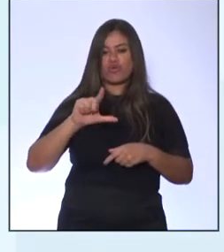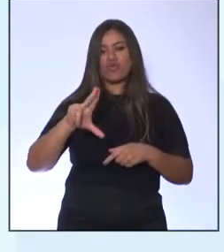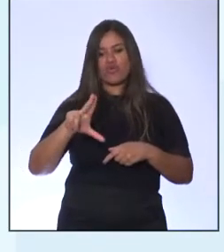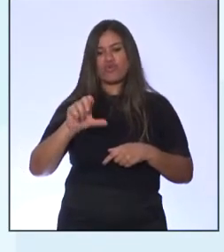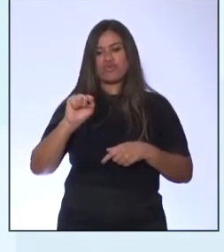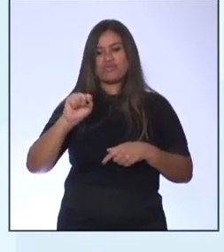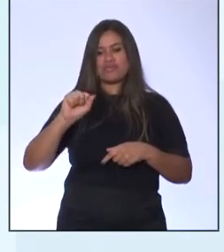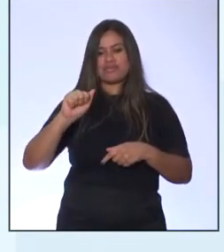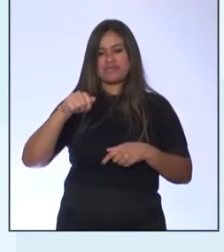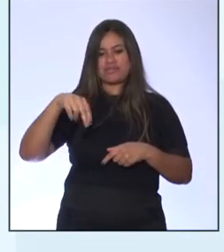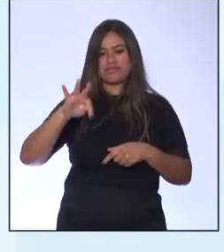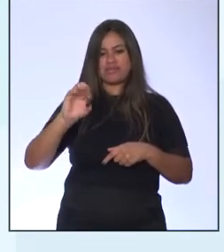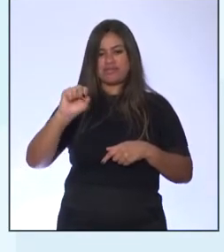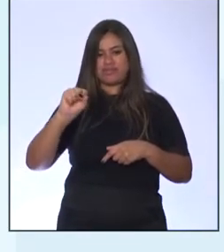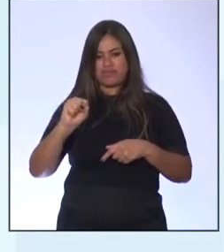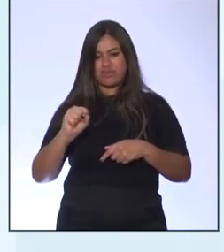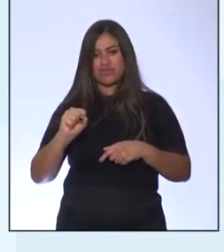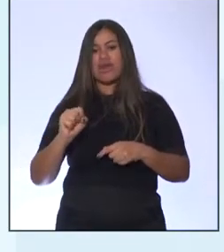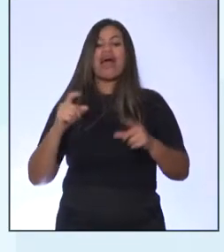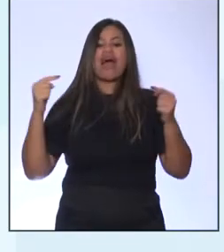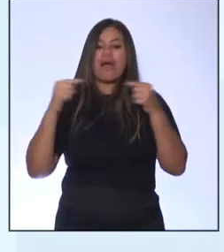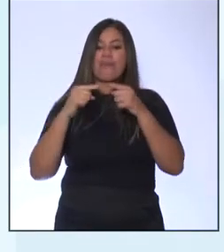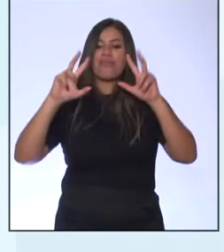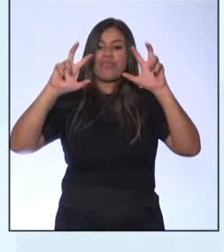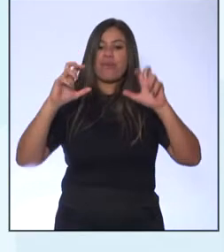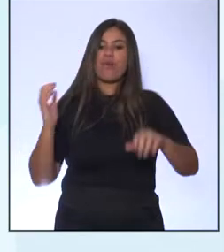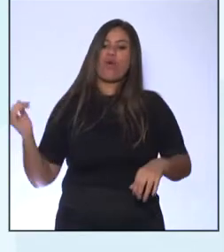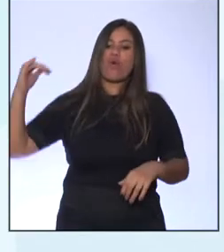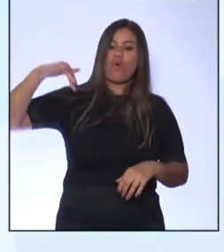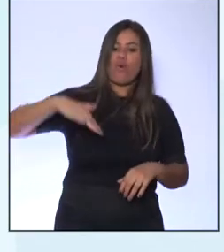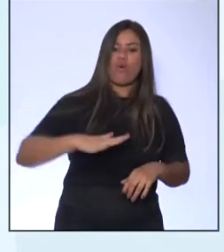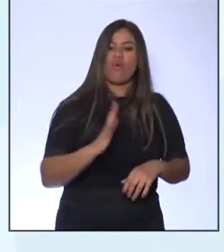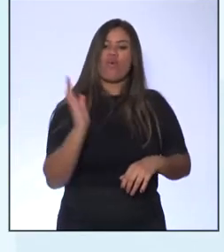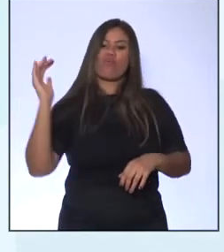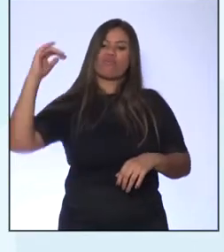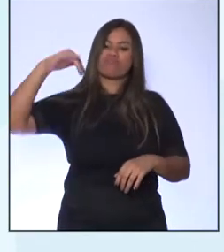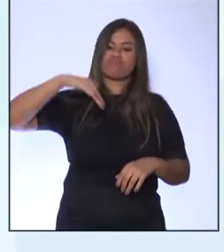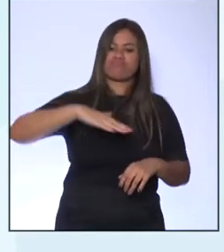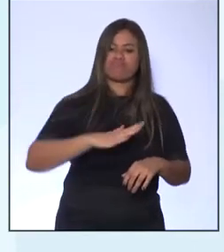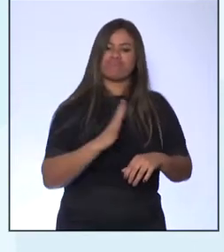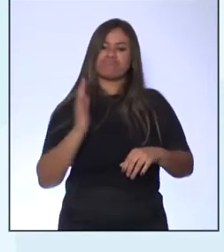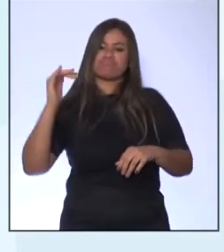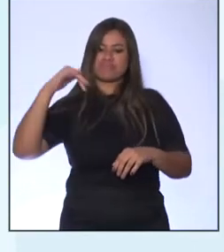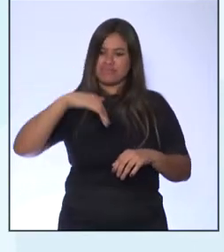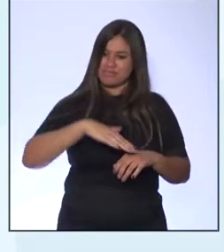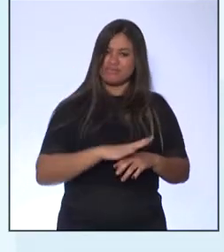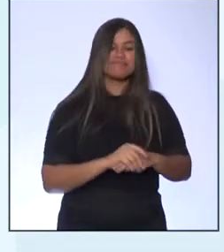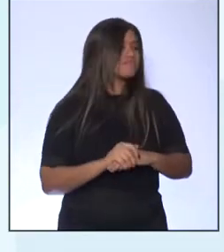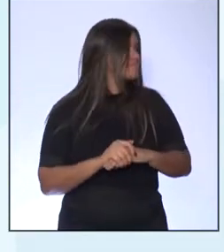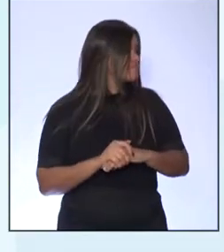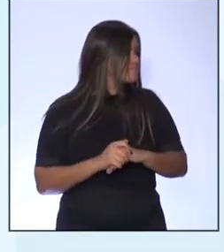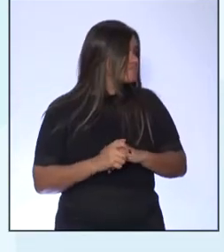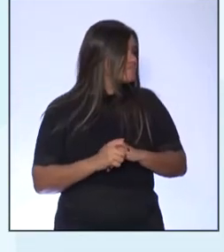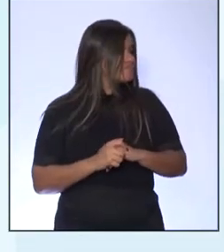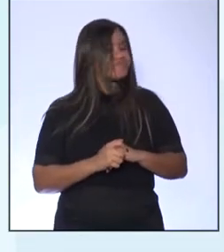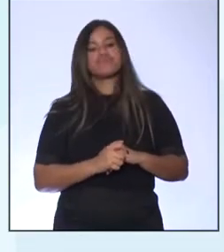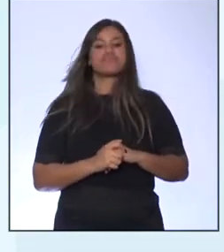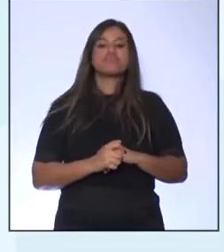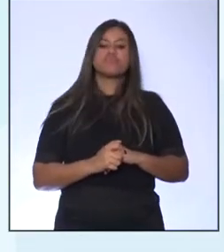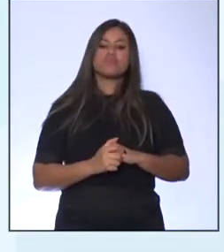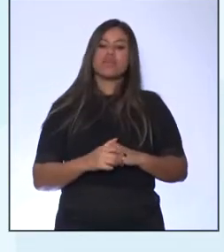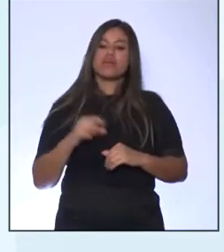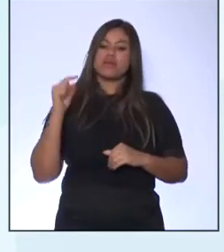momento, né? É Uma Onda no Mar. Tem um slide também que eu vou deixar para nosso debate, que é a questão também